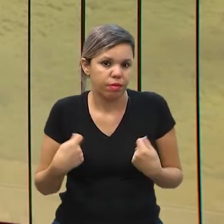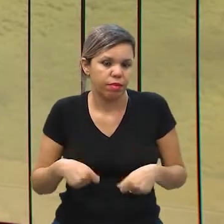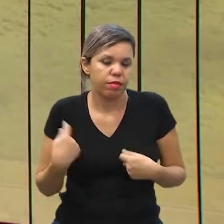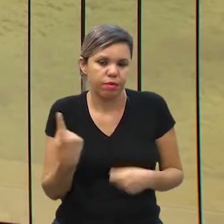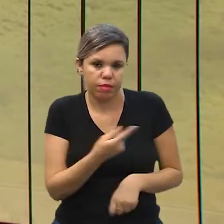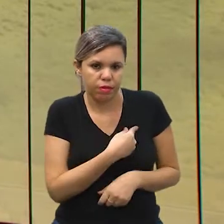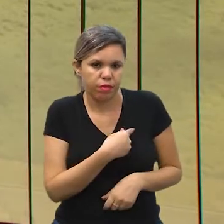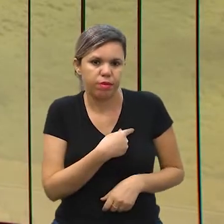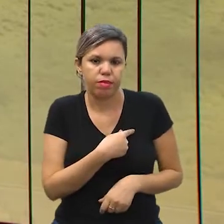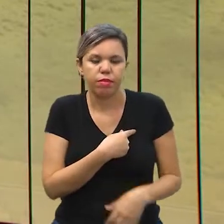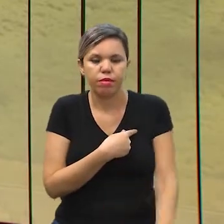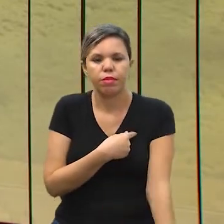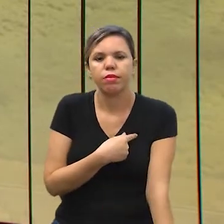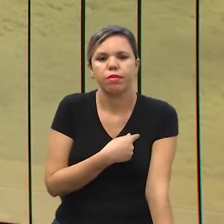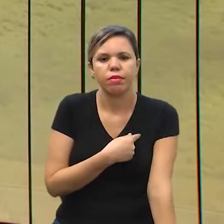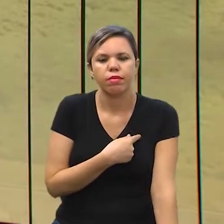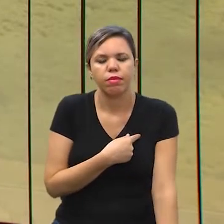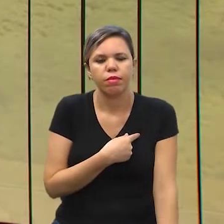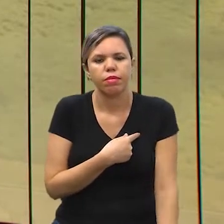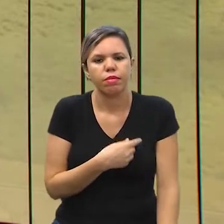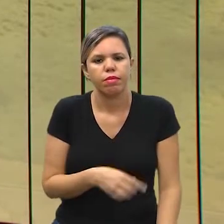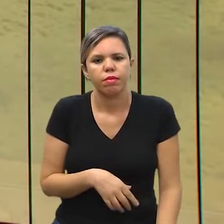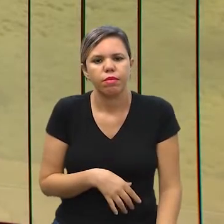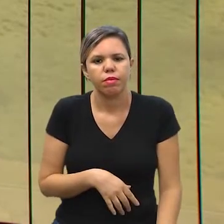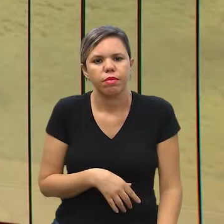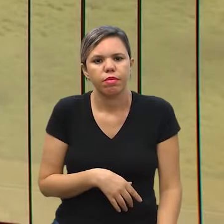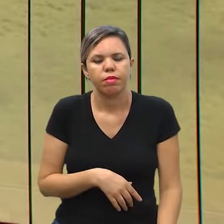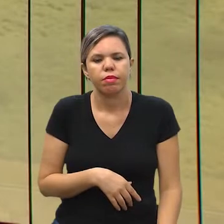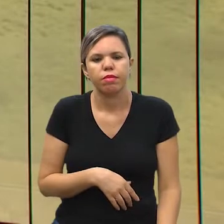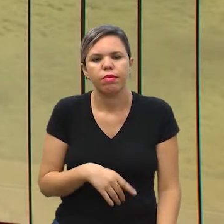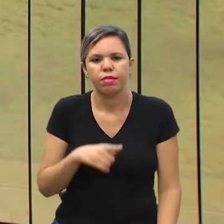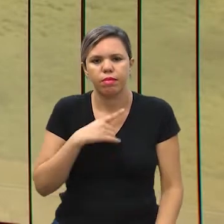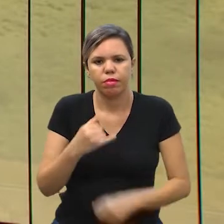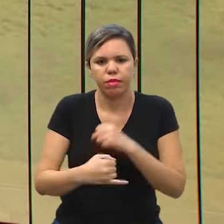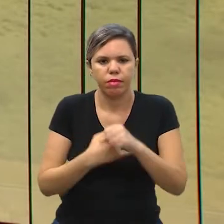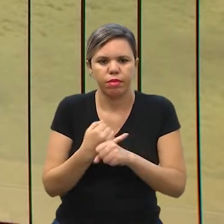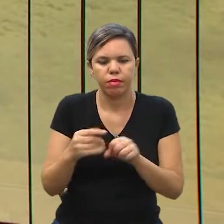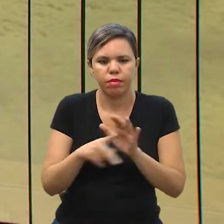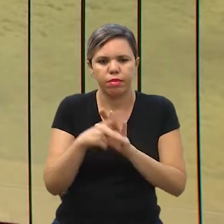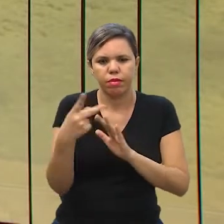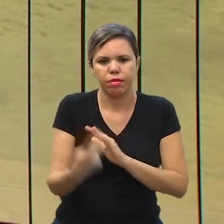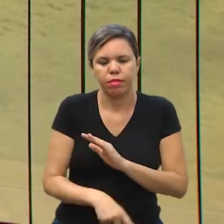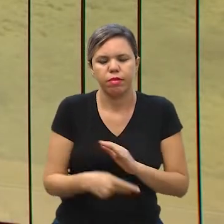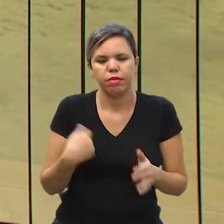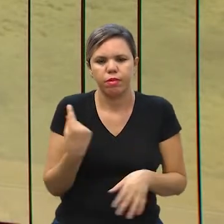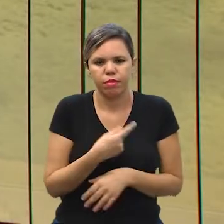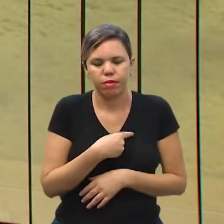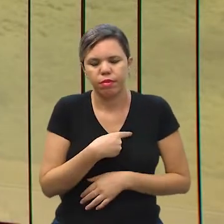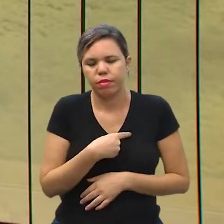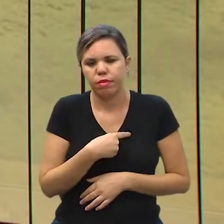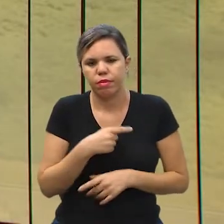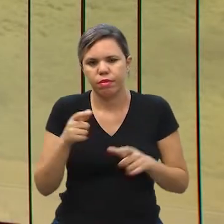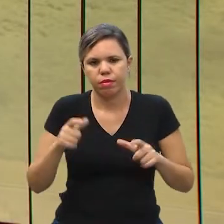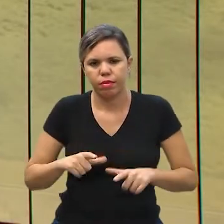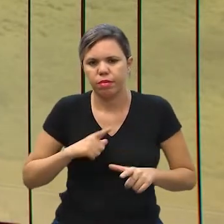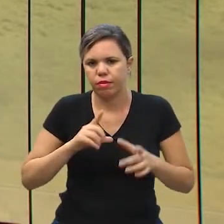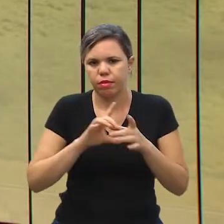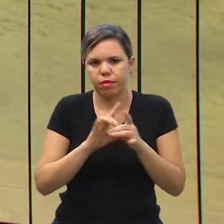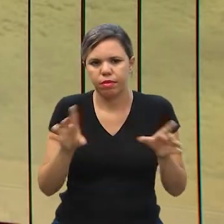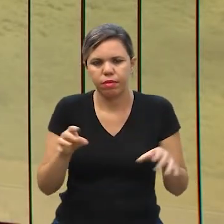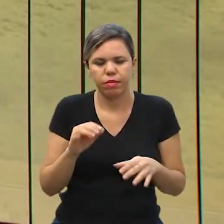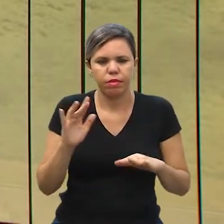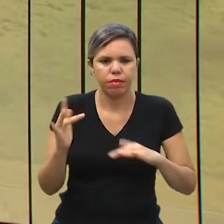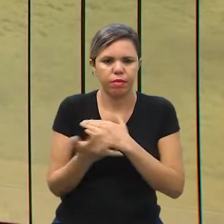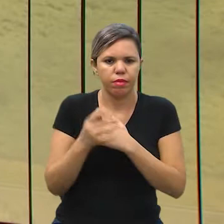isso a necessidade de nós estruturar almoço né o o nosso blog o site próprio até porque ali nós